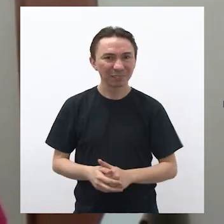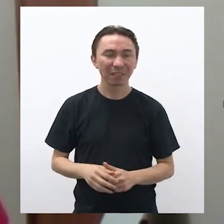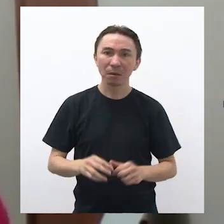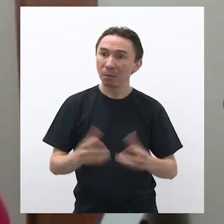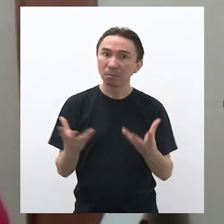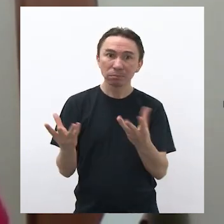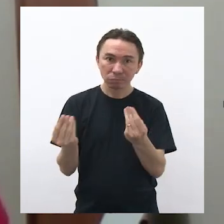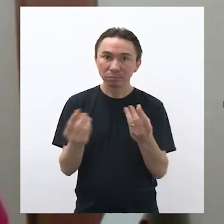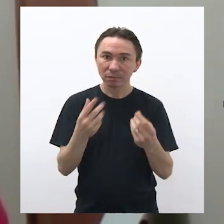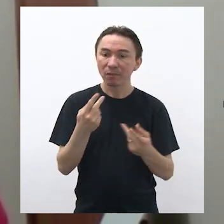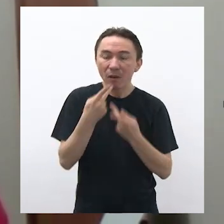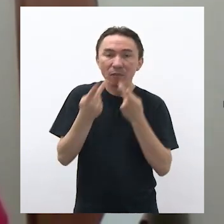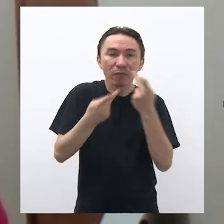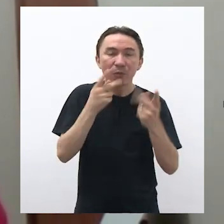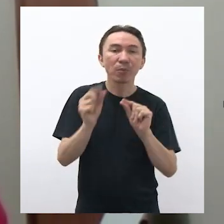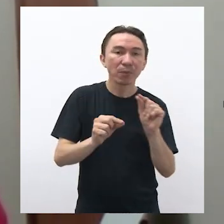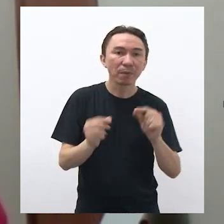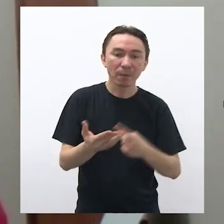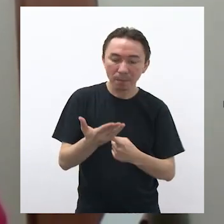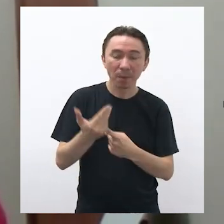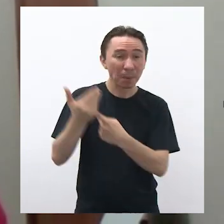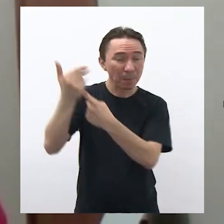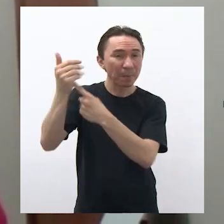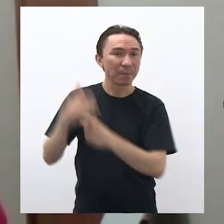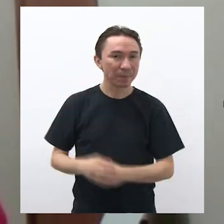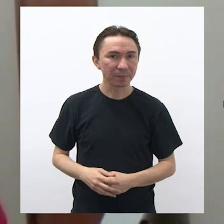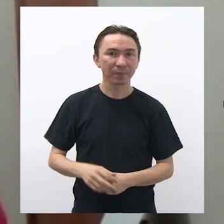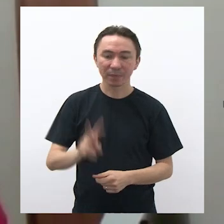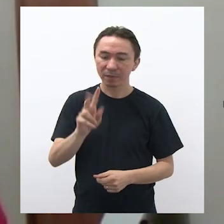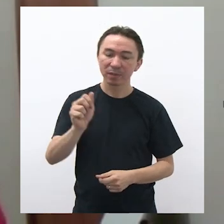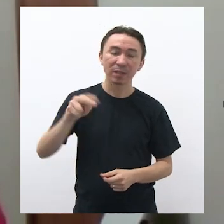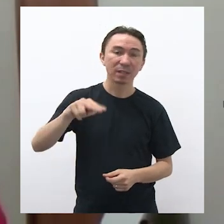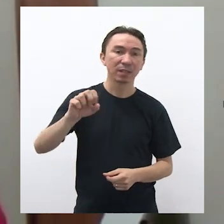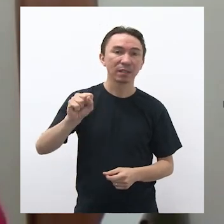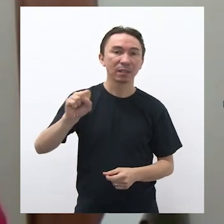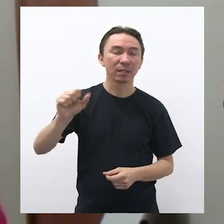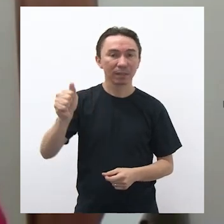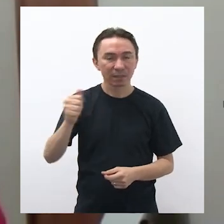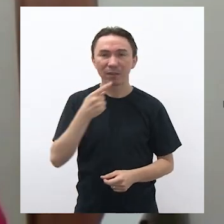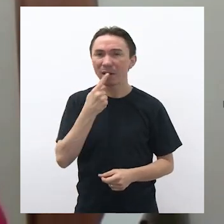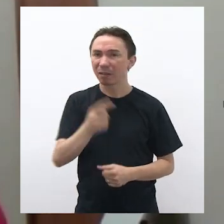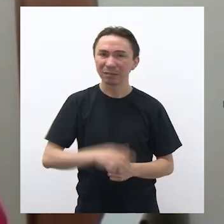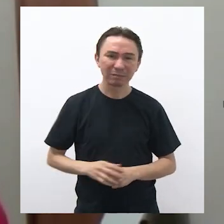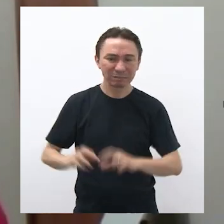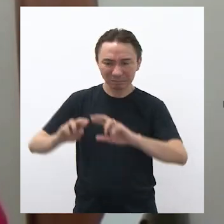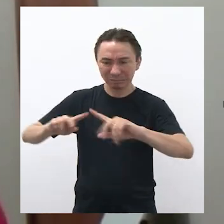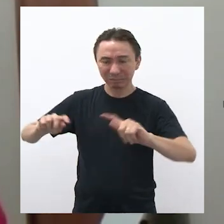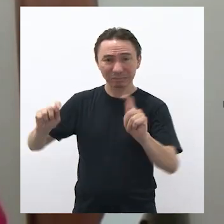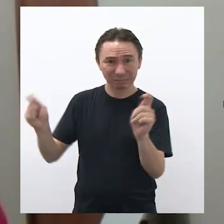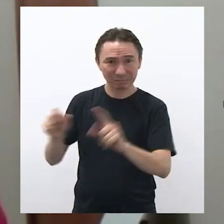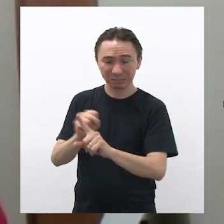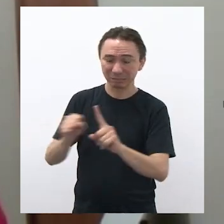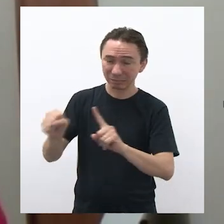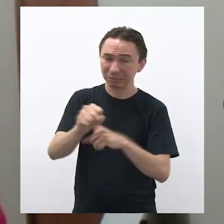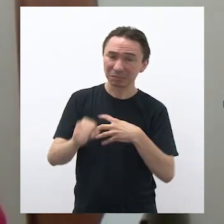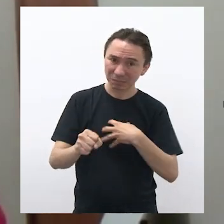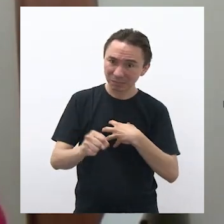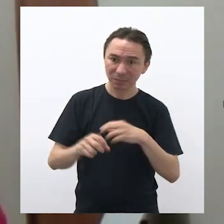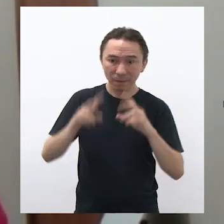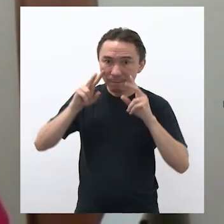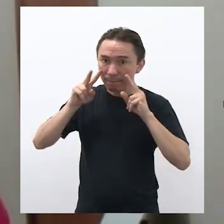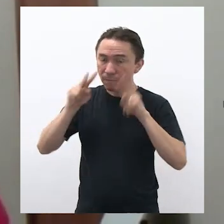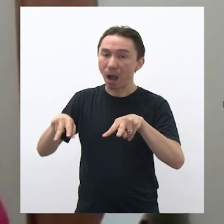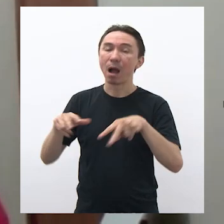né? A professora Vanessa, um olhar especial a todas as competências socioemocionais. Ela fala de uma escola lá de Santo